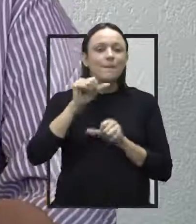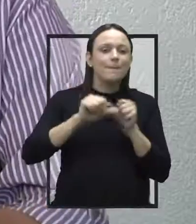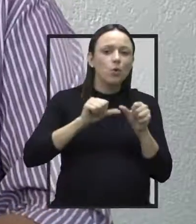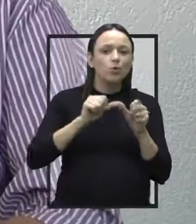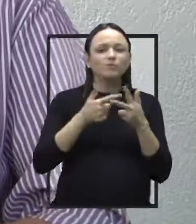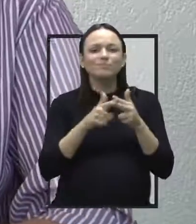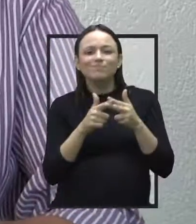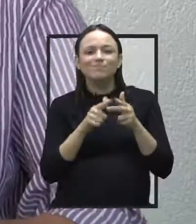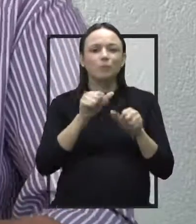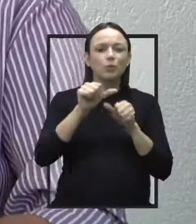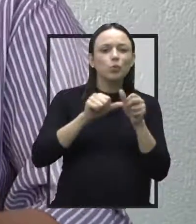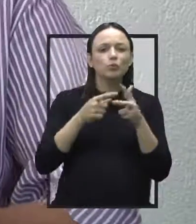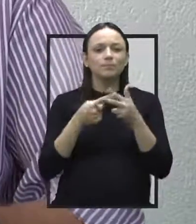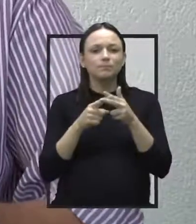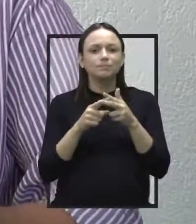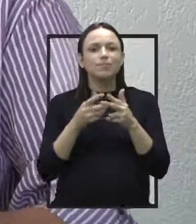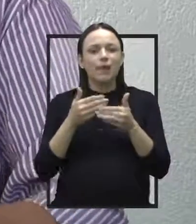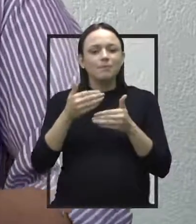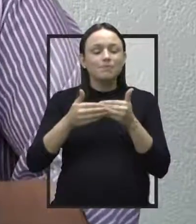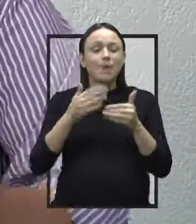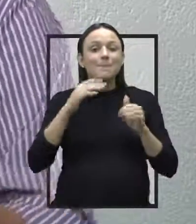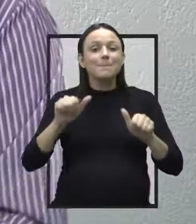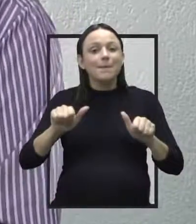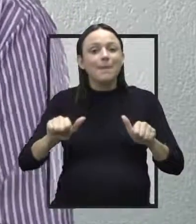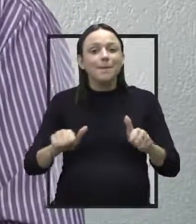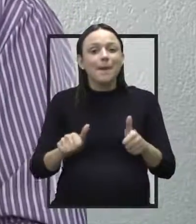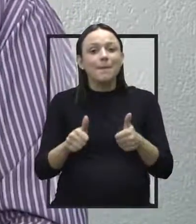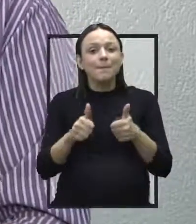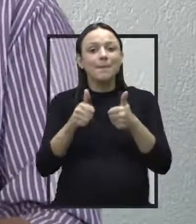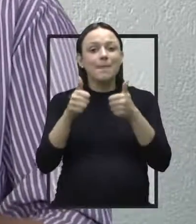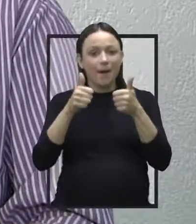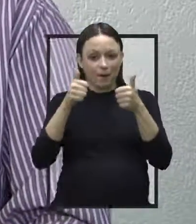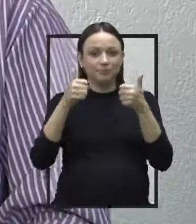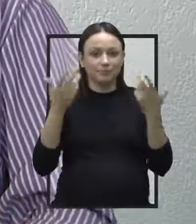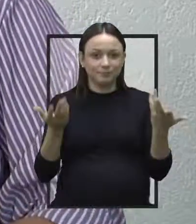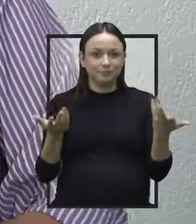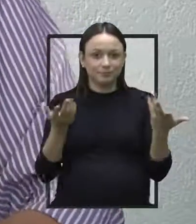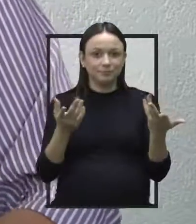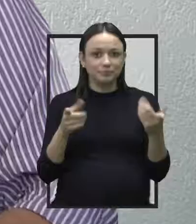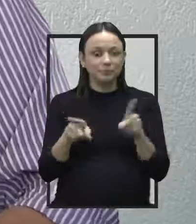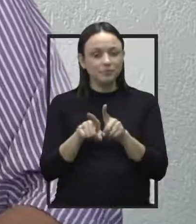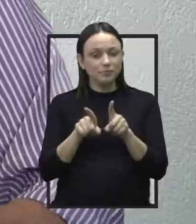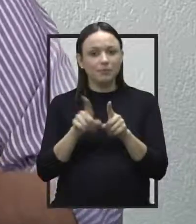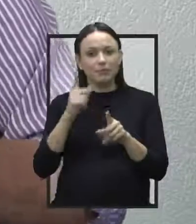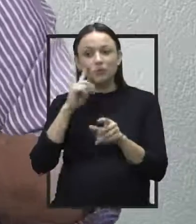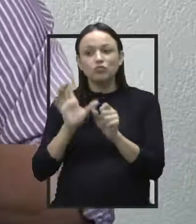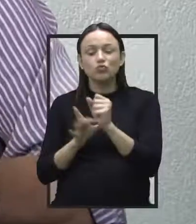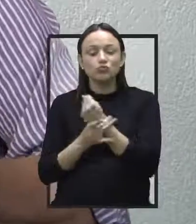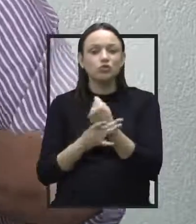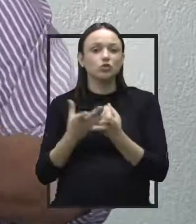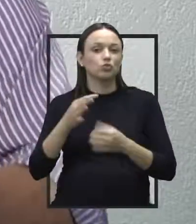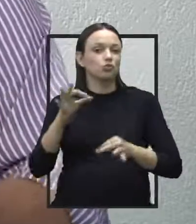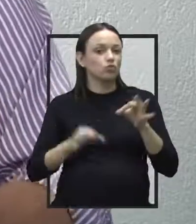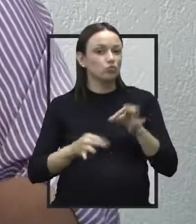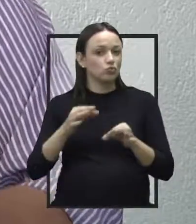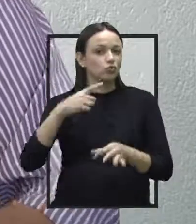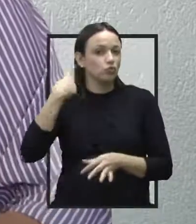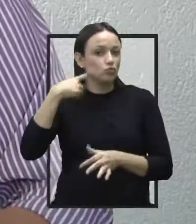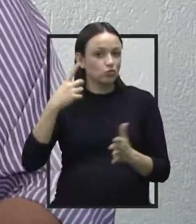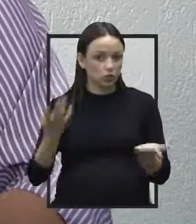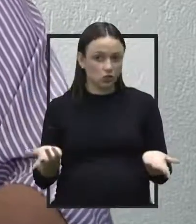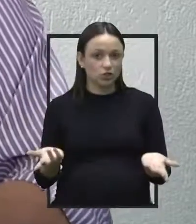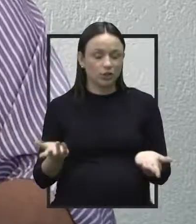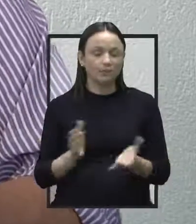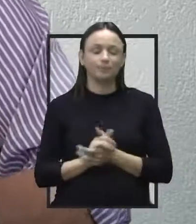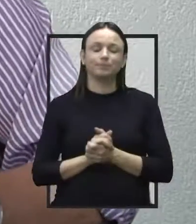mudando algumas coisas para tentar aperfeiçoar, melhorar, aperfeiçoar o máximo possível a lei. Da segurança jurídica. Segurança jurídica, justamente, esse